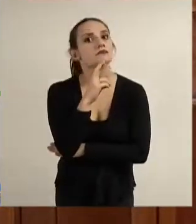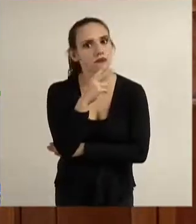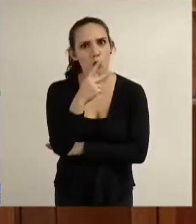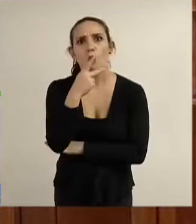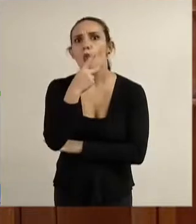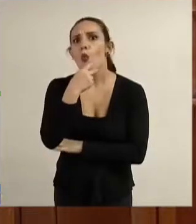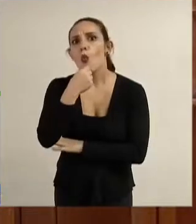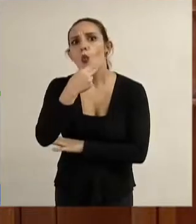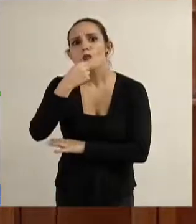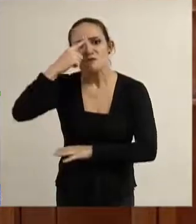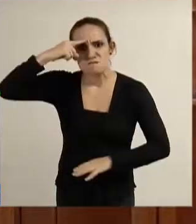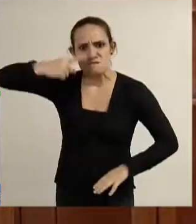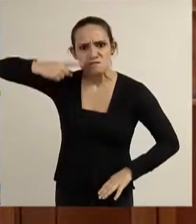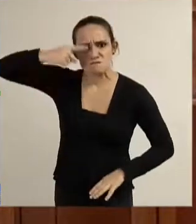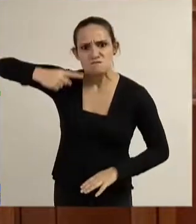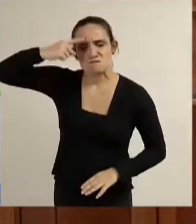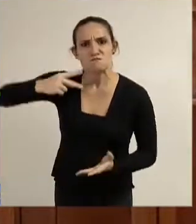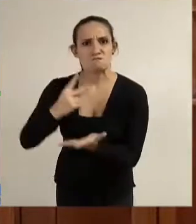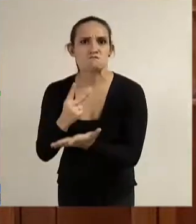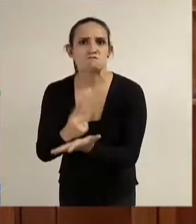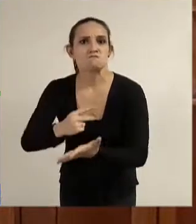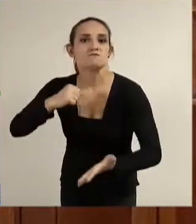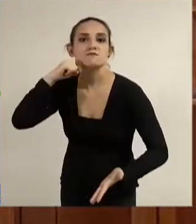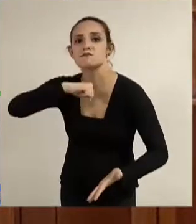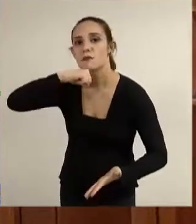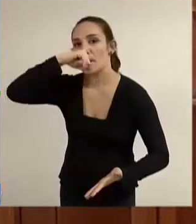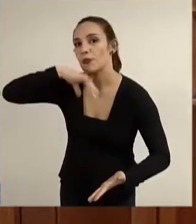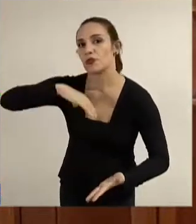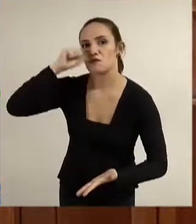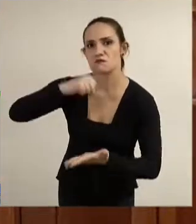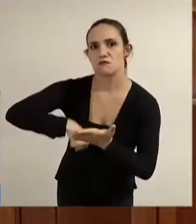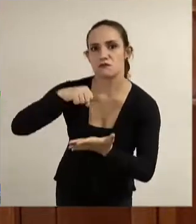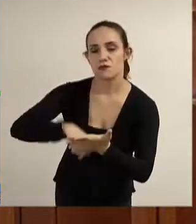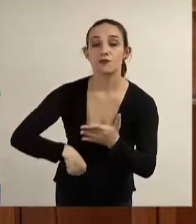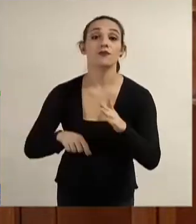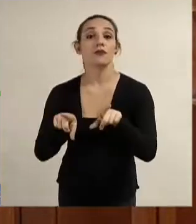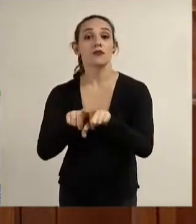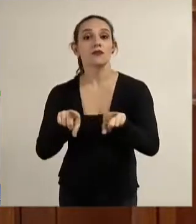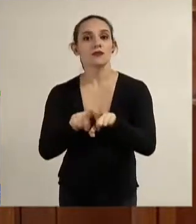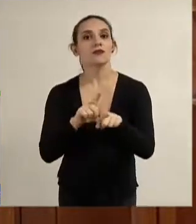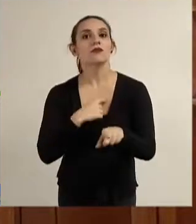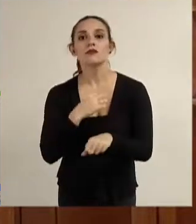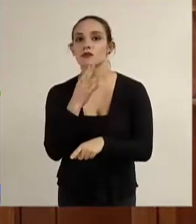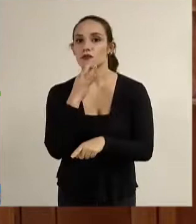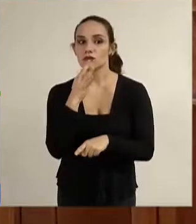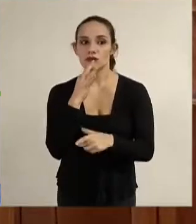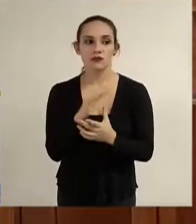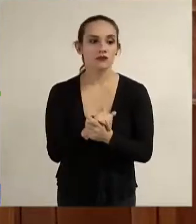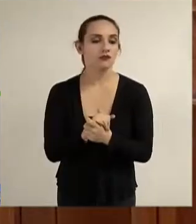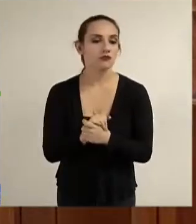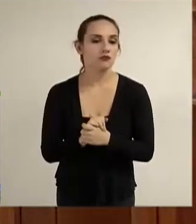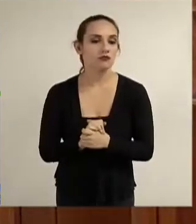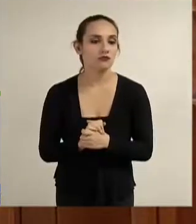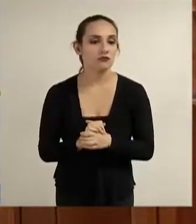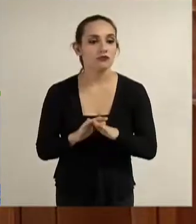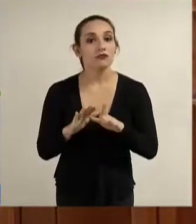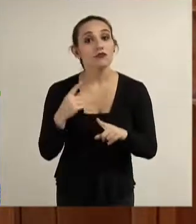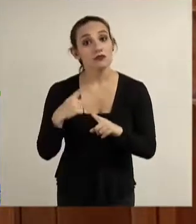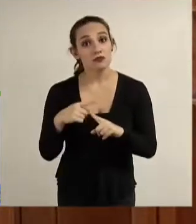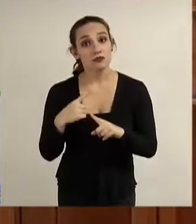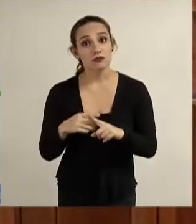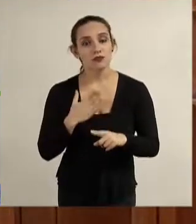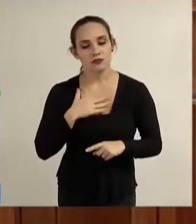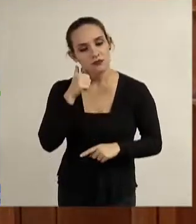mulheres sofrem diuturnamente. Tive a oportunidade de conhecê-la, porque uma filha minha ficou 2 anos estudando